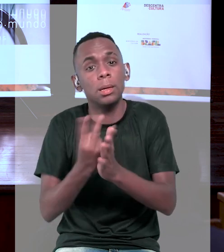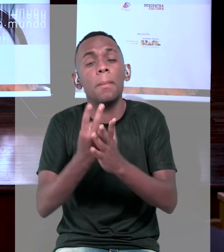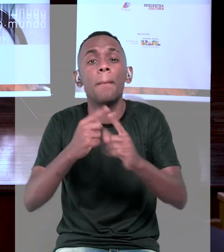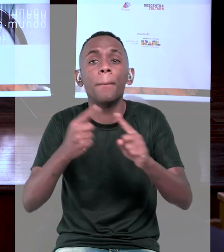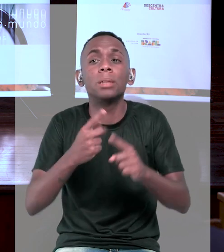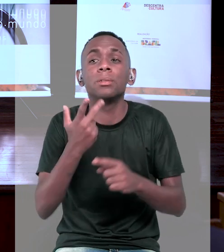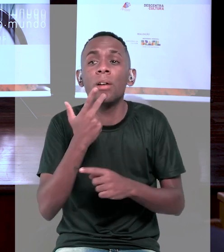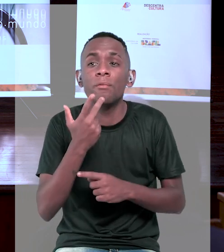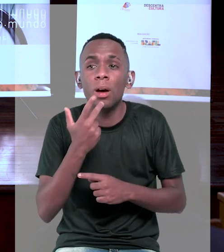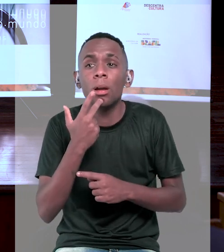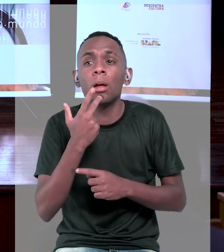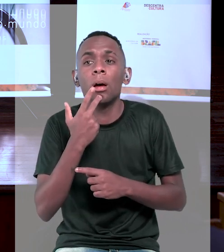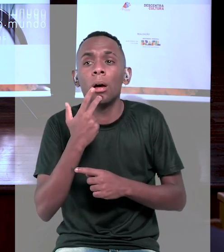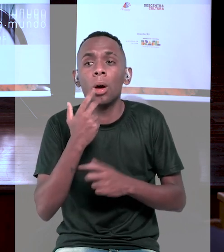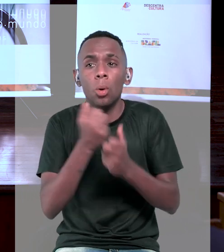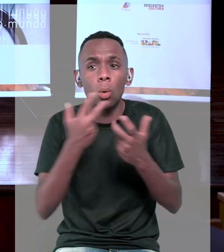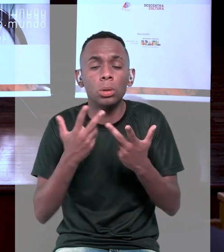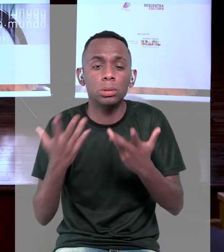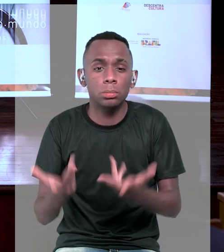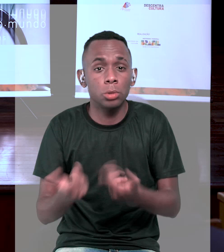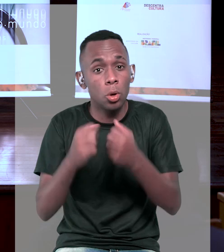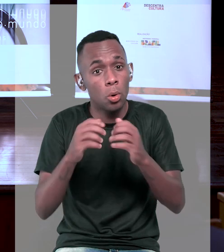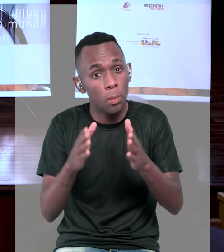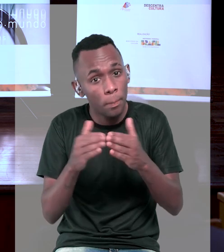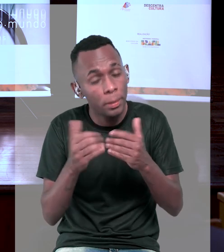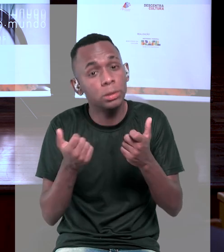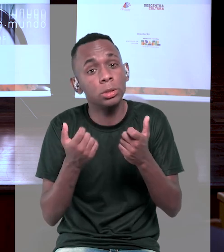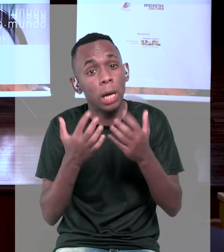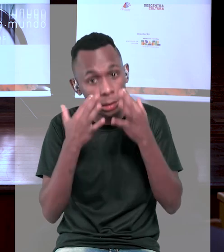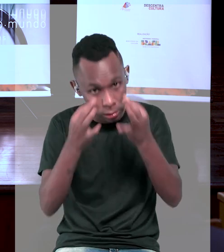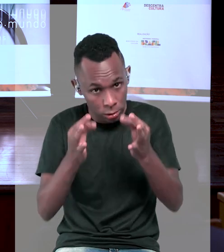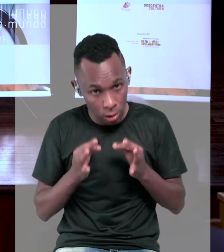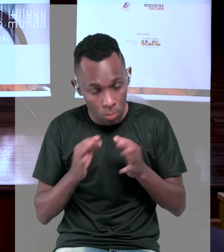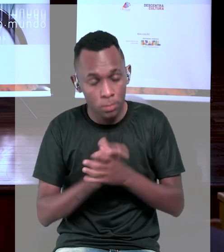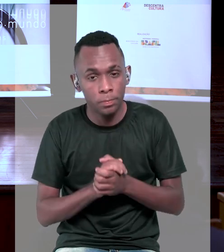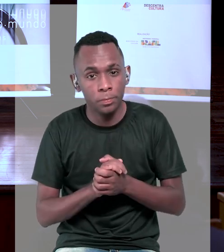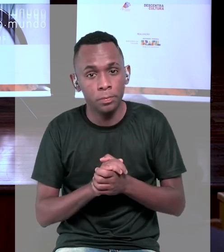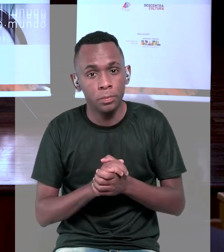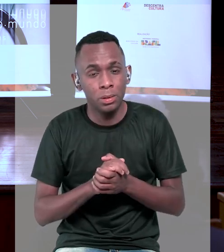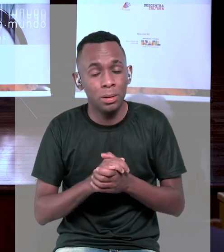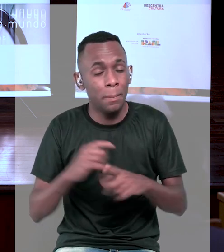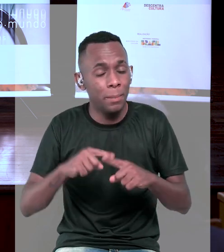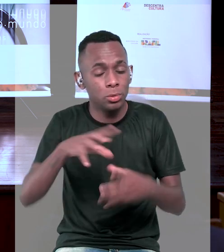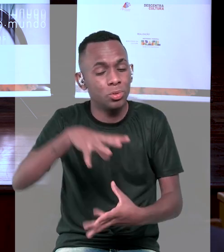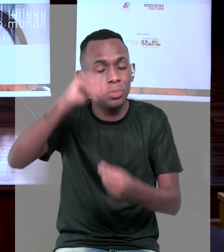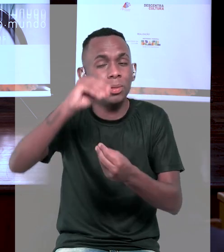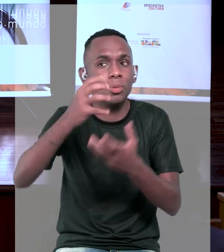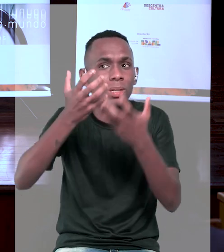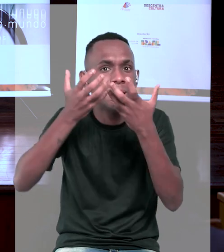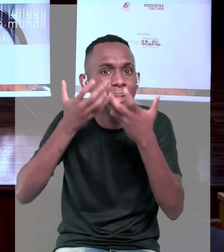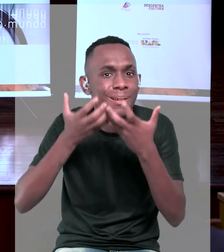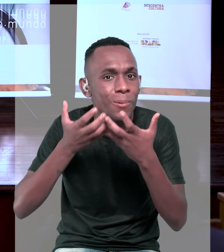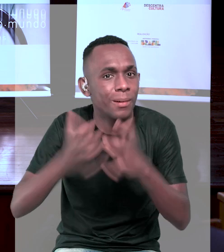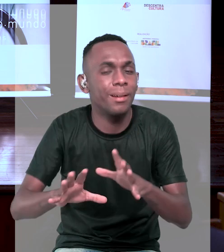falar algo muito precioso, eu peço a atenção de vocês. O espírito abomina agrupamentos. O